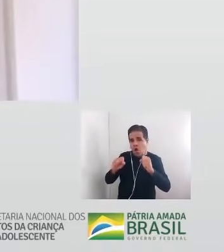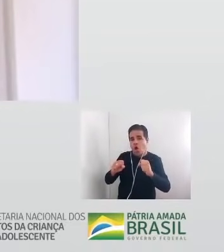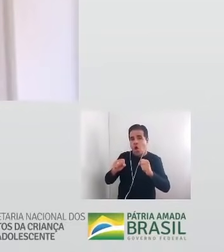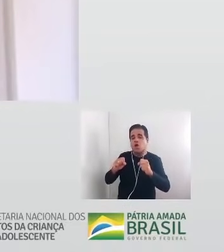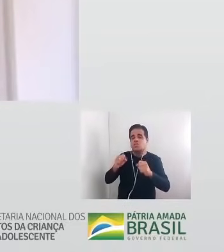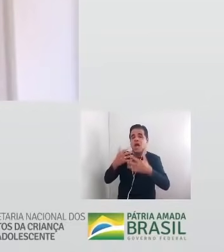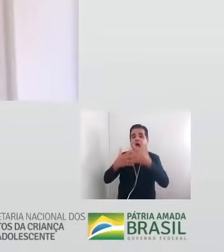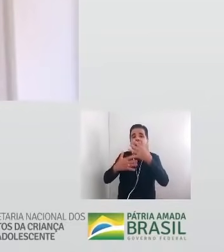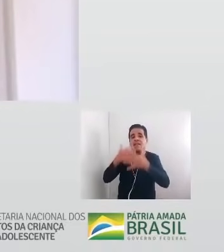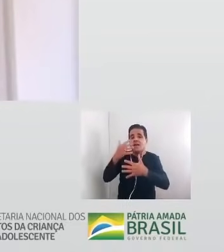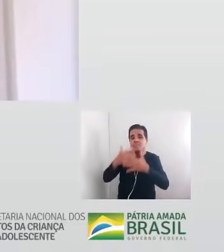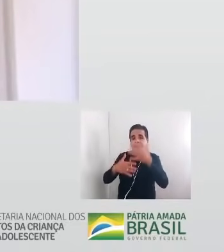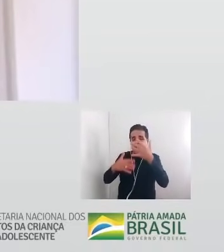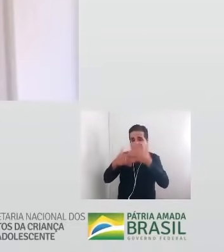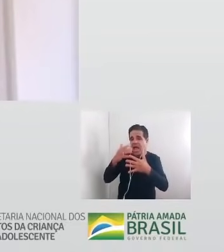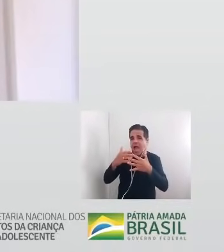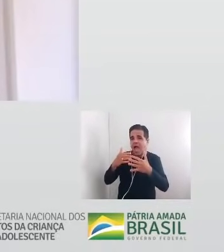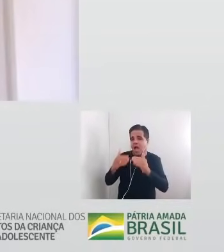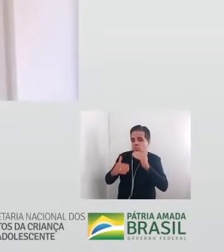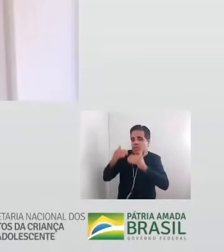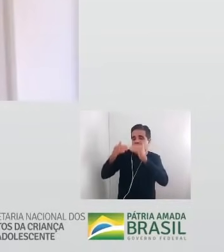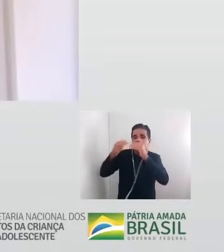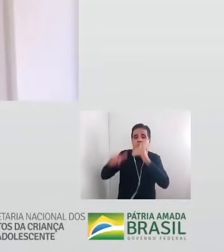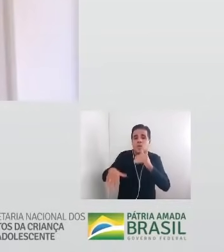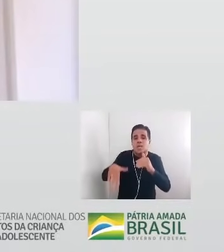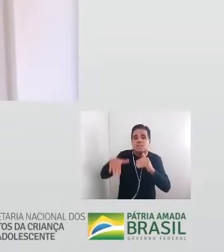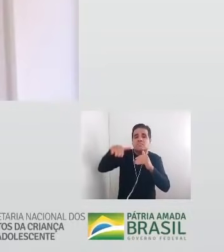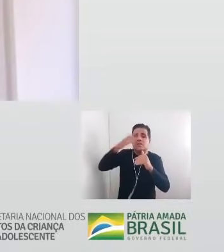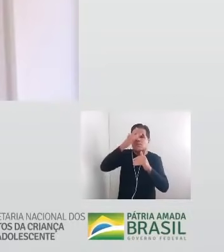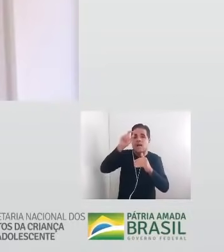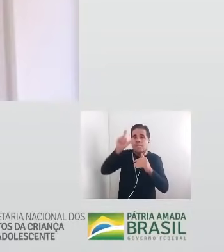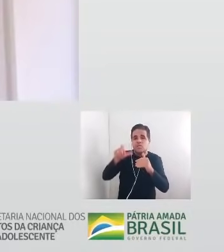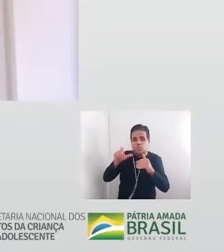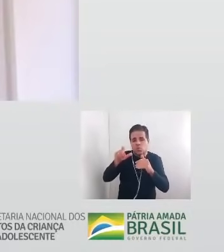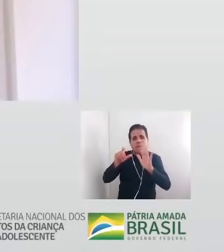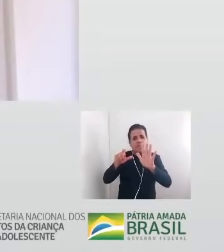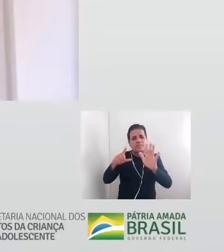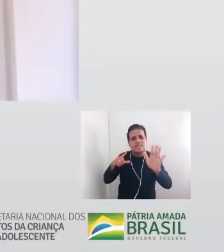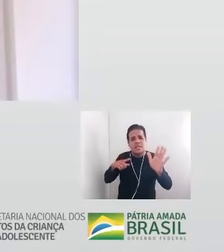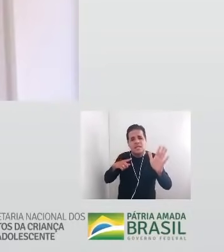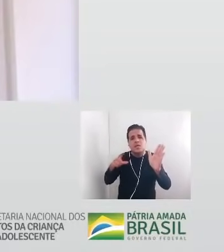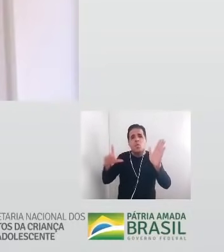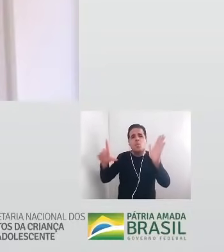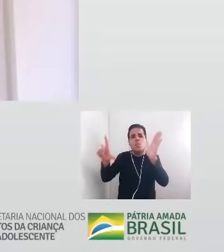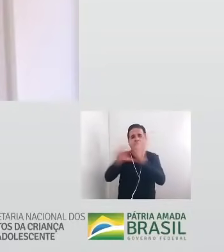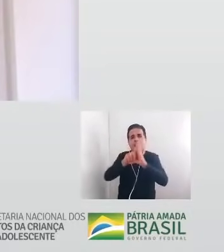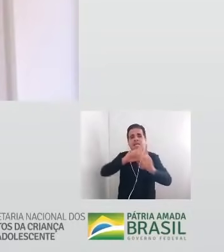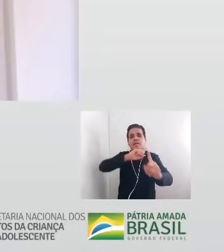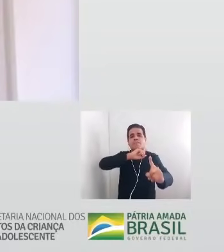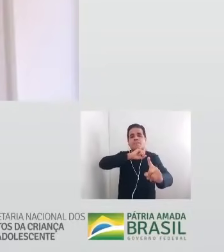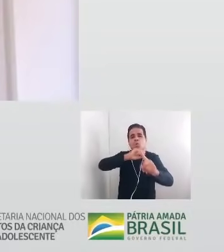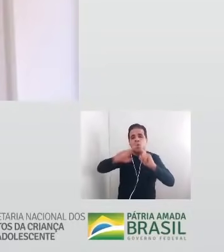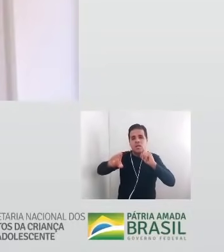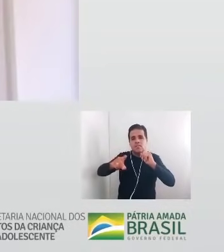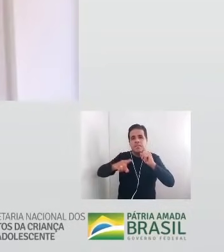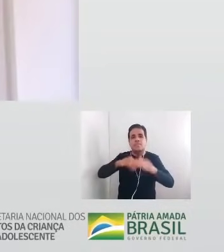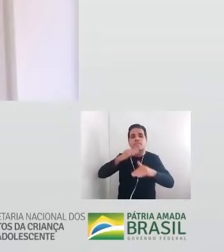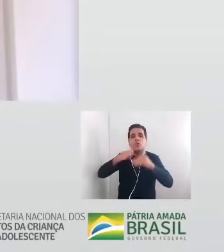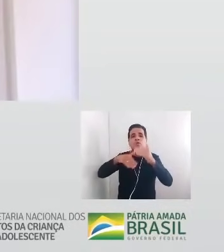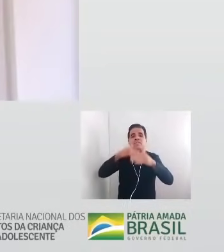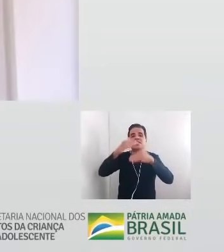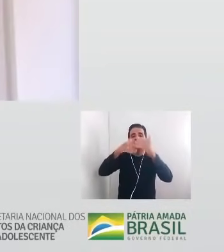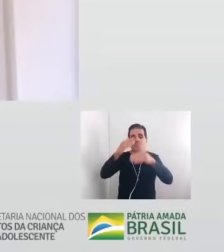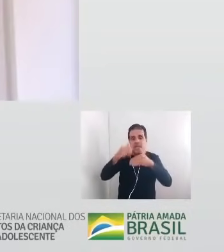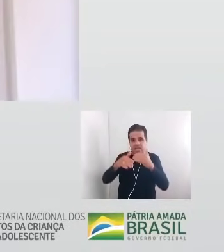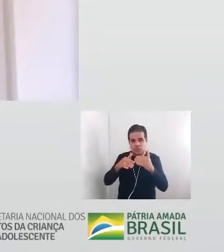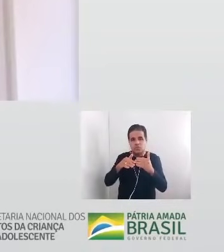esterilização da pessoa. No entanto, há uma lei que proíbe procedimentos de